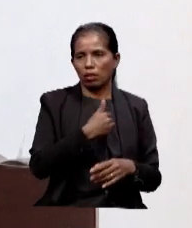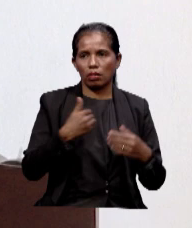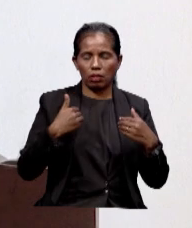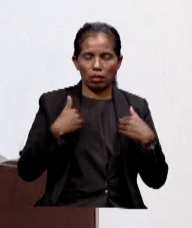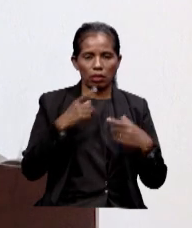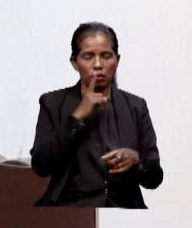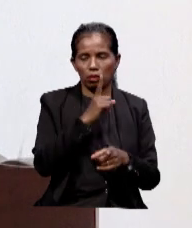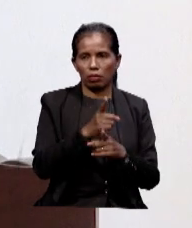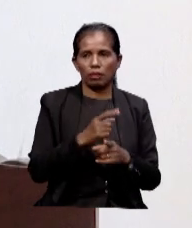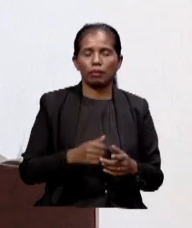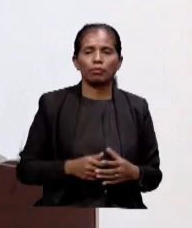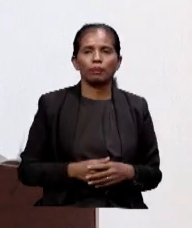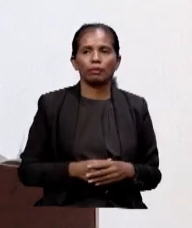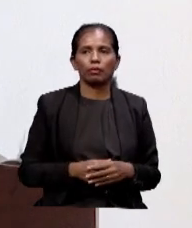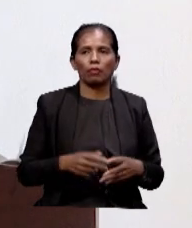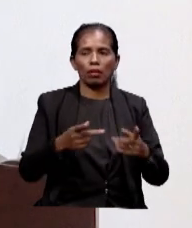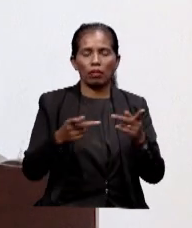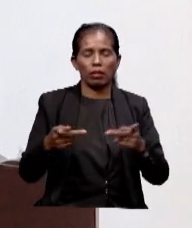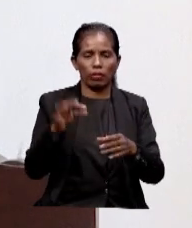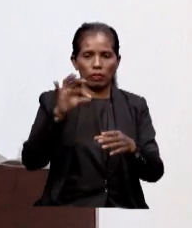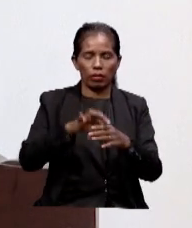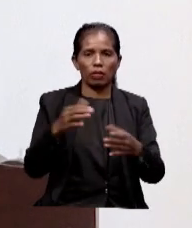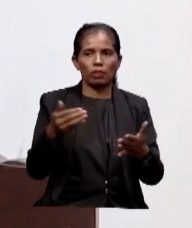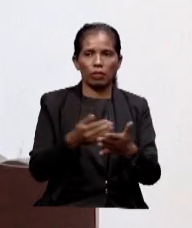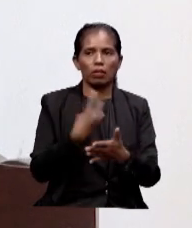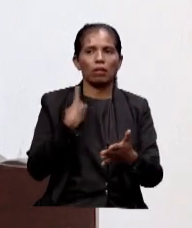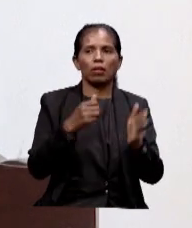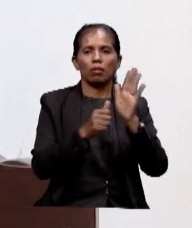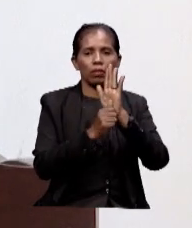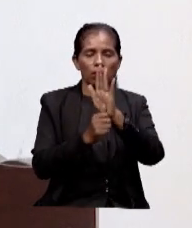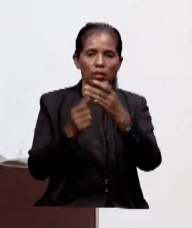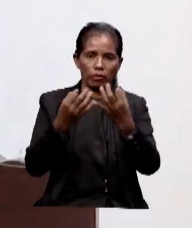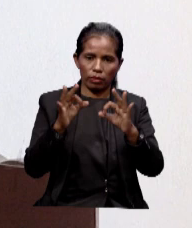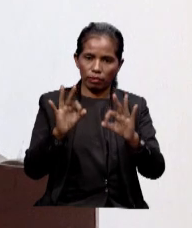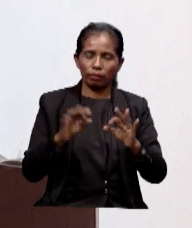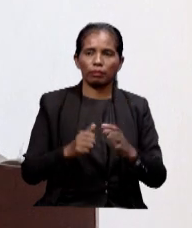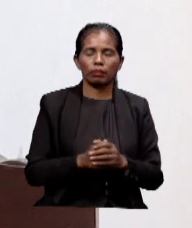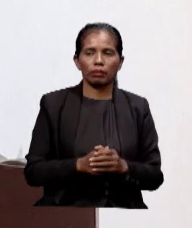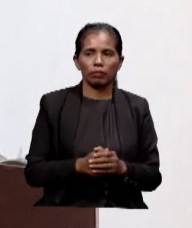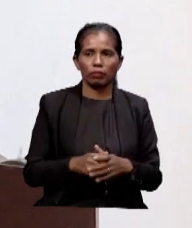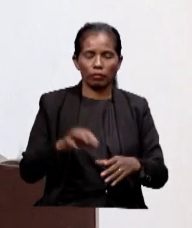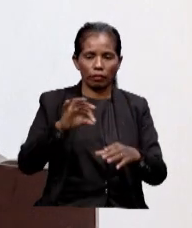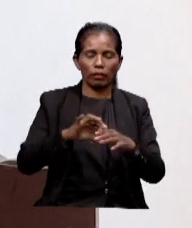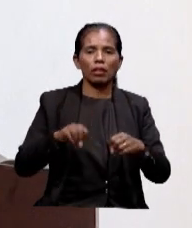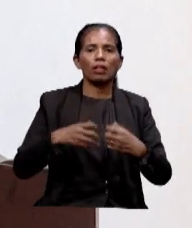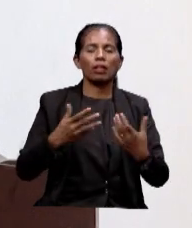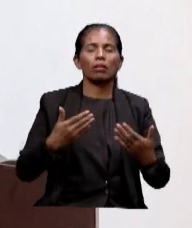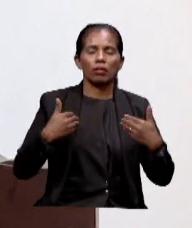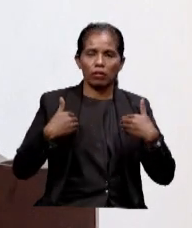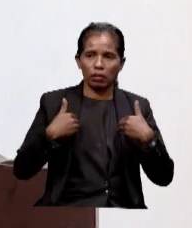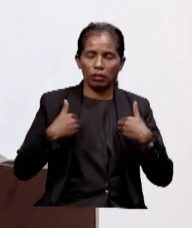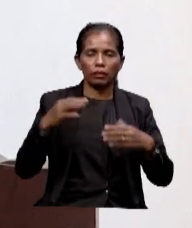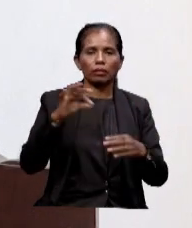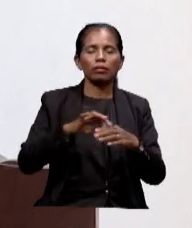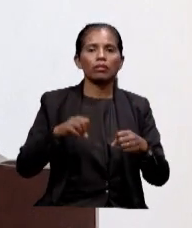certeza agora sentro vot sang fo ni na me present hoto ti ana sentro vot sang hira maka tu ia esta sang vot hira